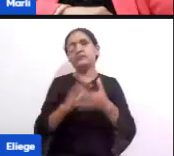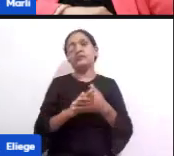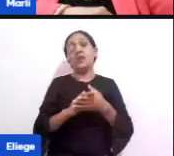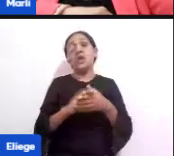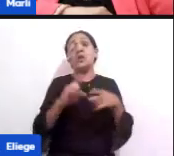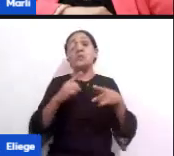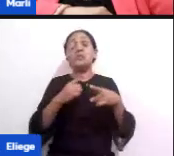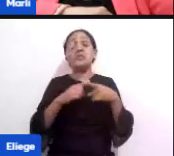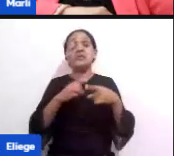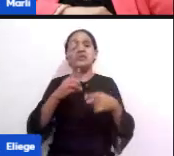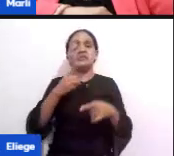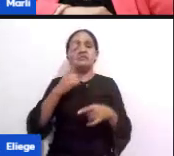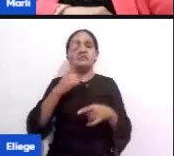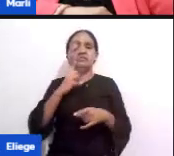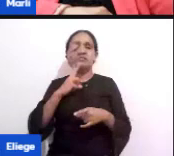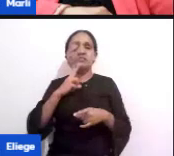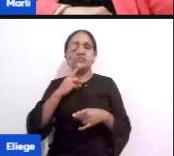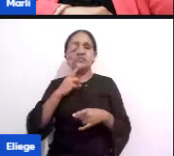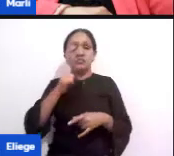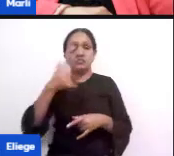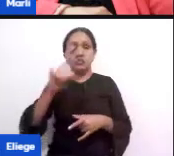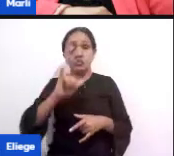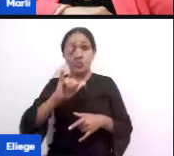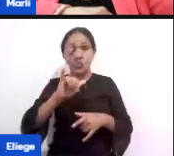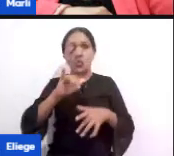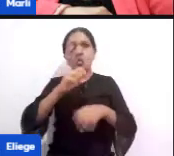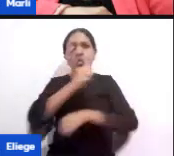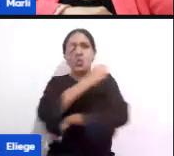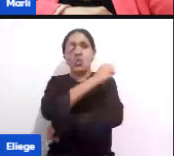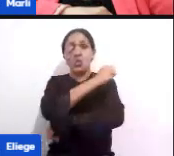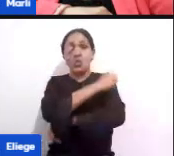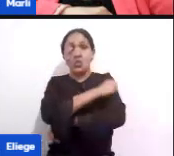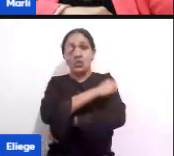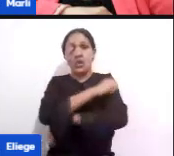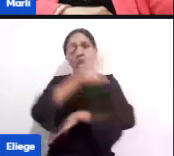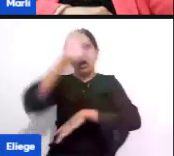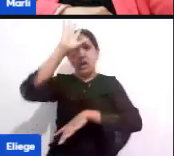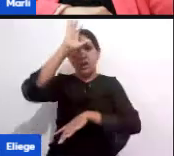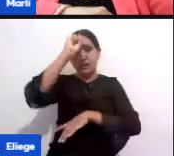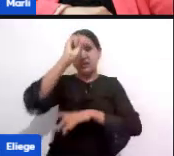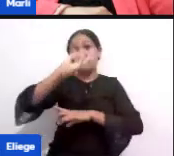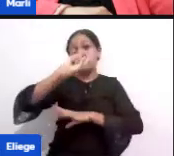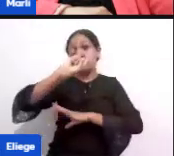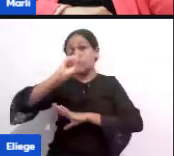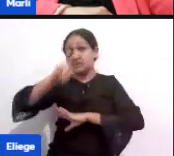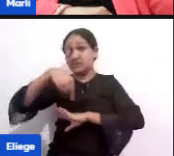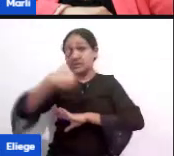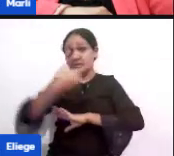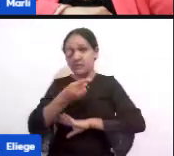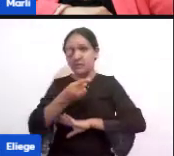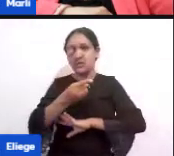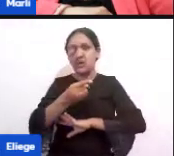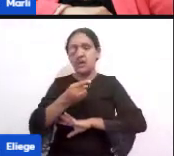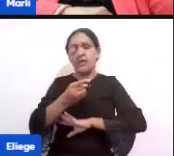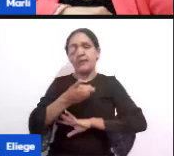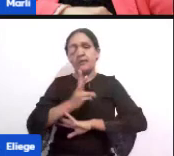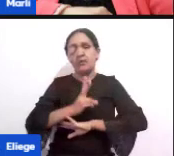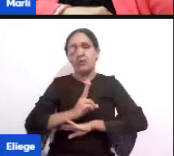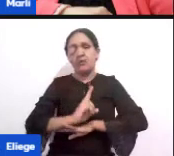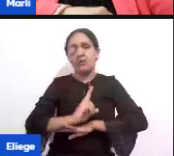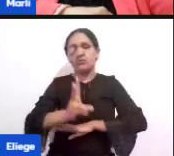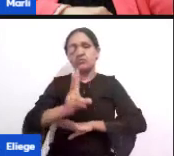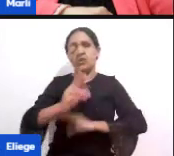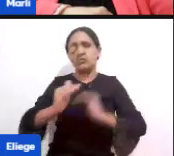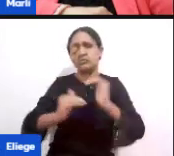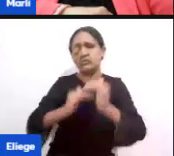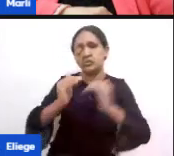o aluno está no nível de desenvolvimento potencial dele, para depois partir para uma etapa de construção